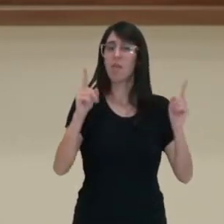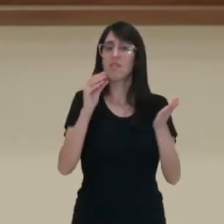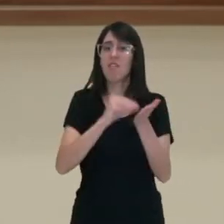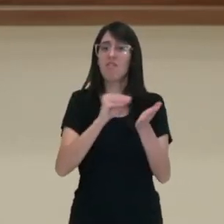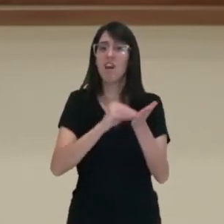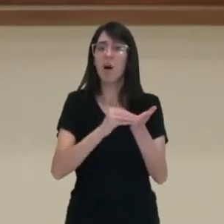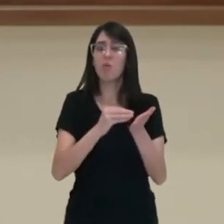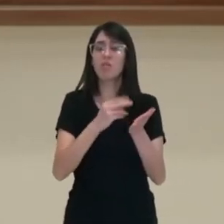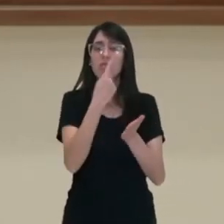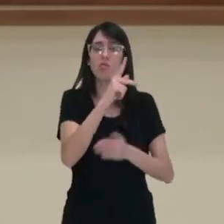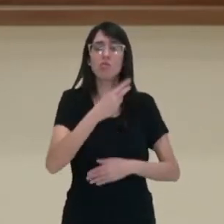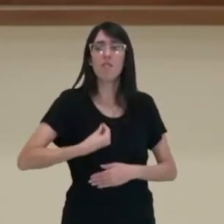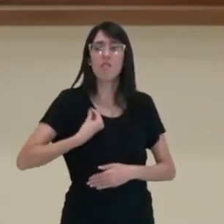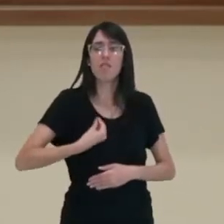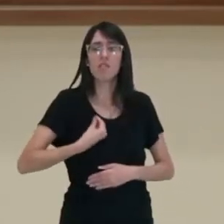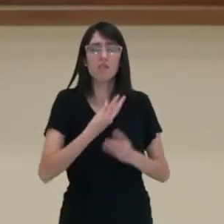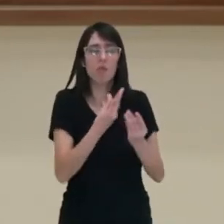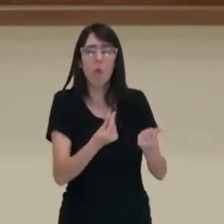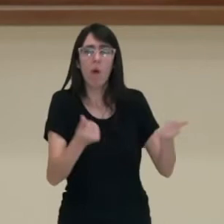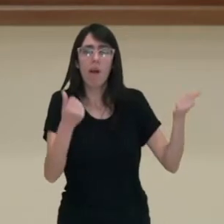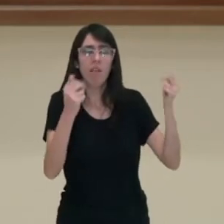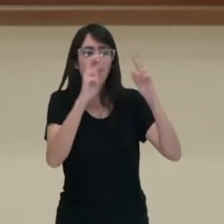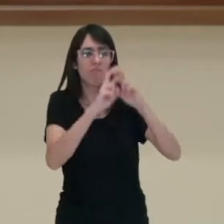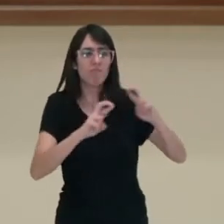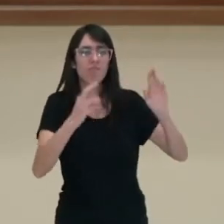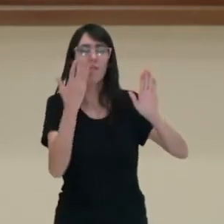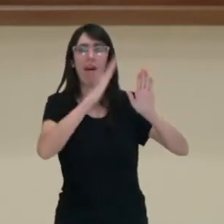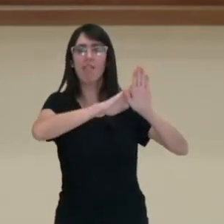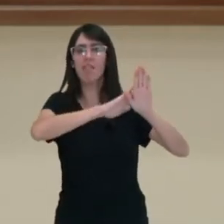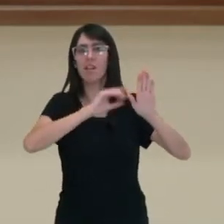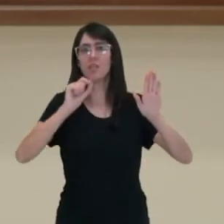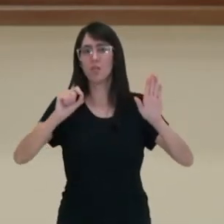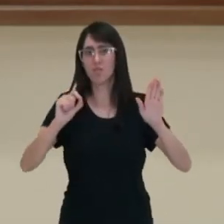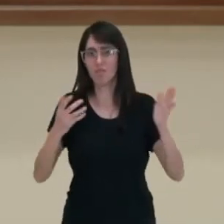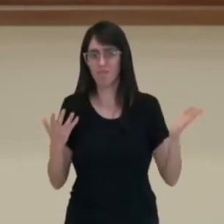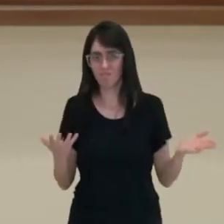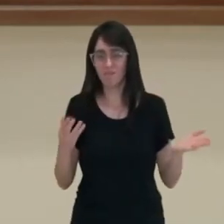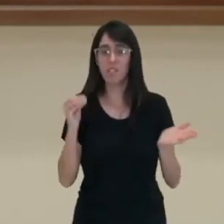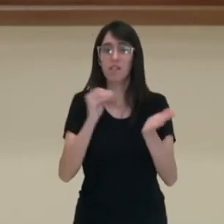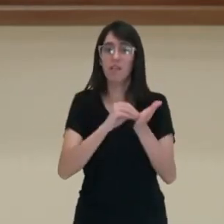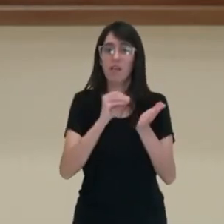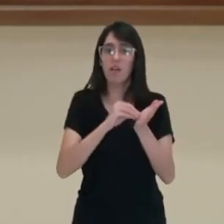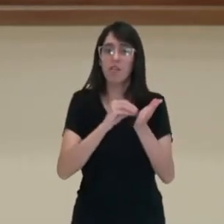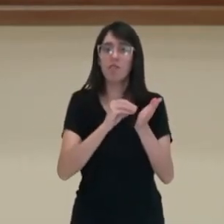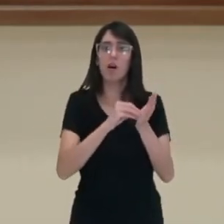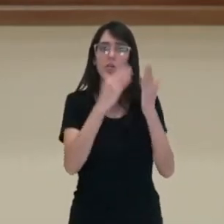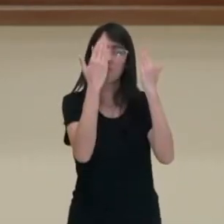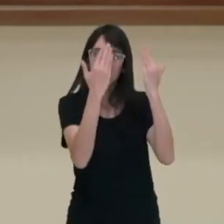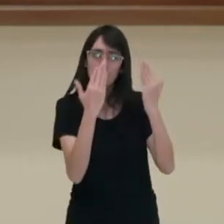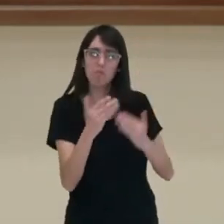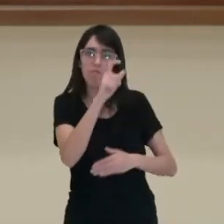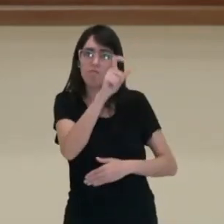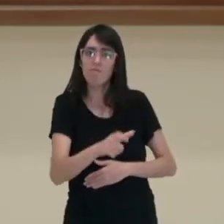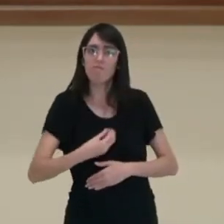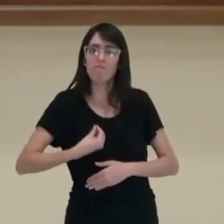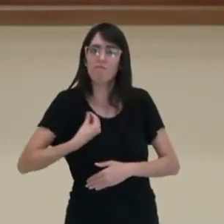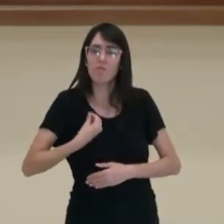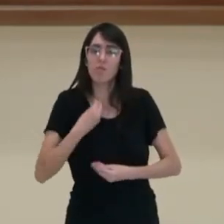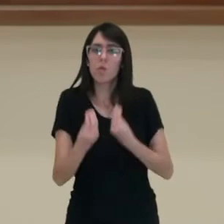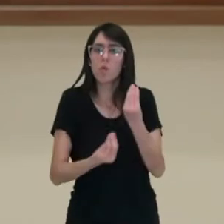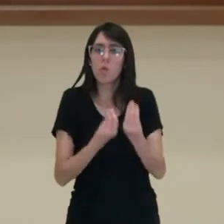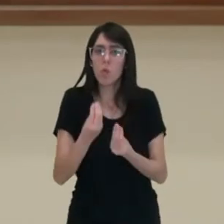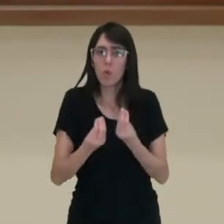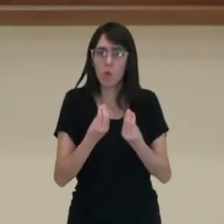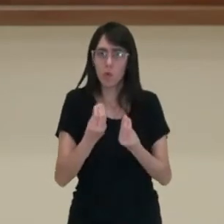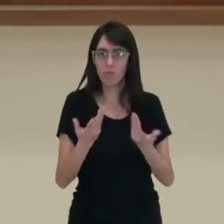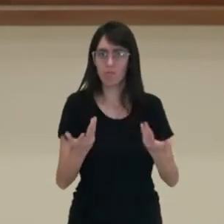material. Ou seja, o discurso da meritocracia, ele ignora as desigualdades sociais. Quando ele diz que todos